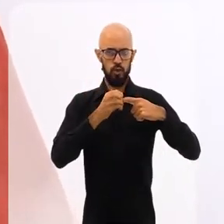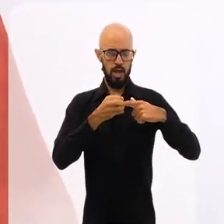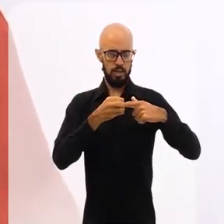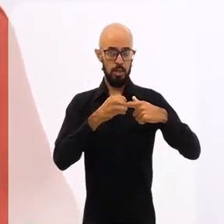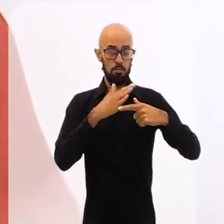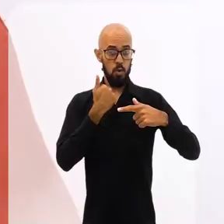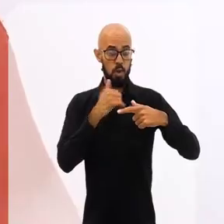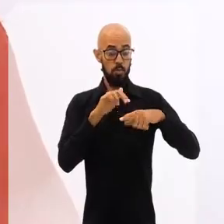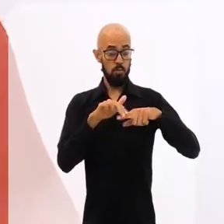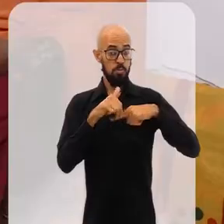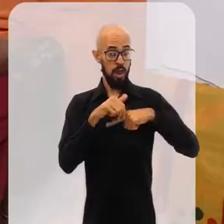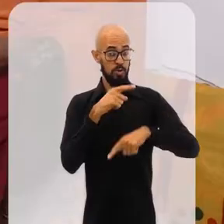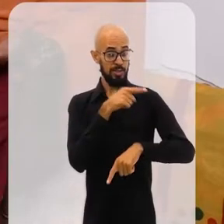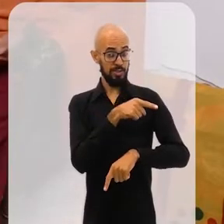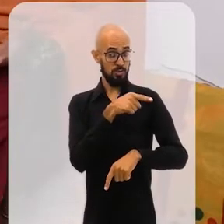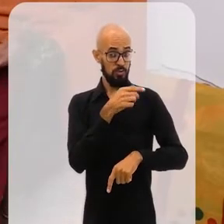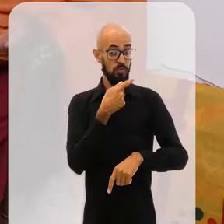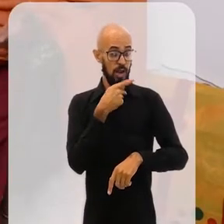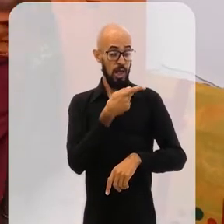morreu por causa disso.